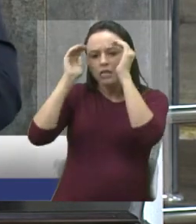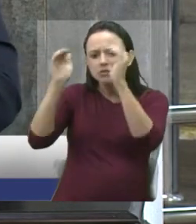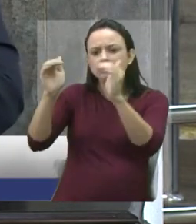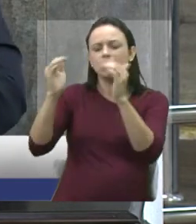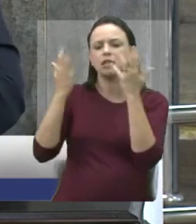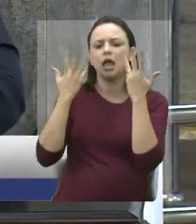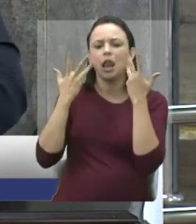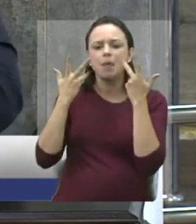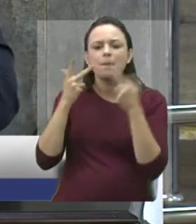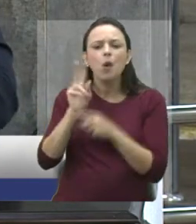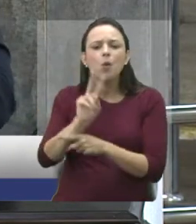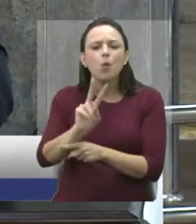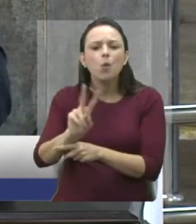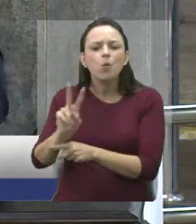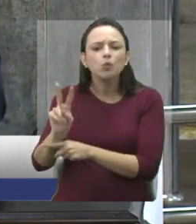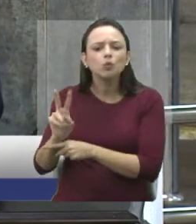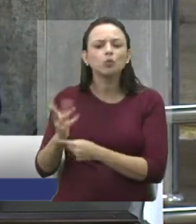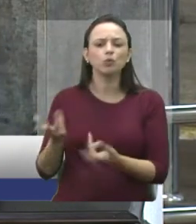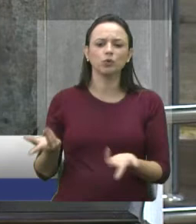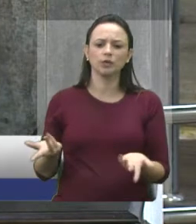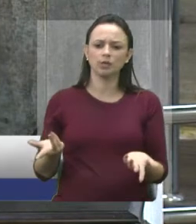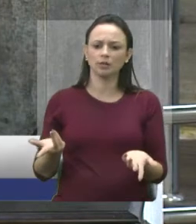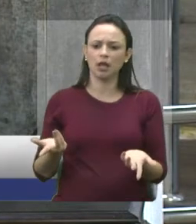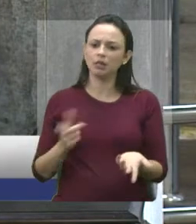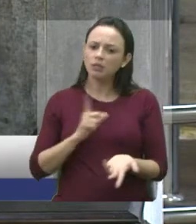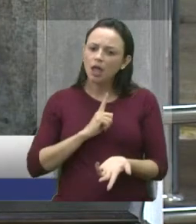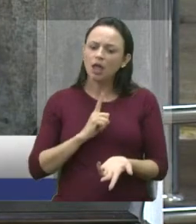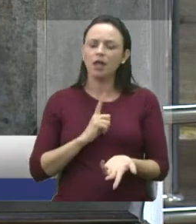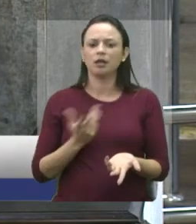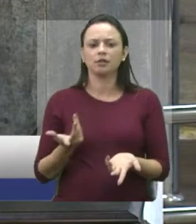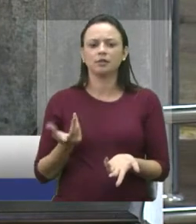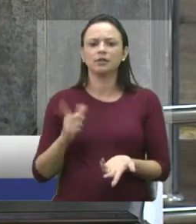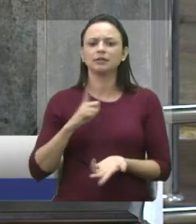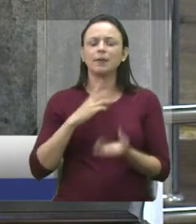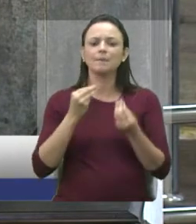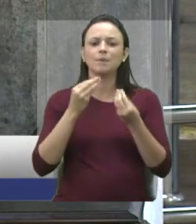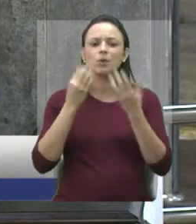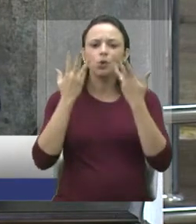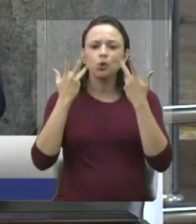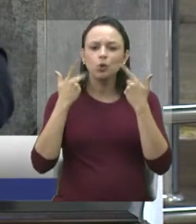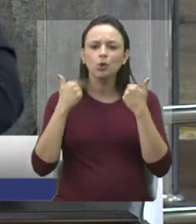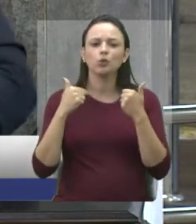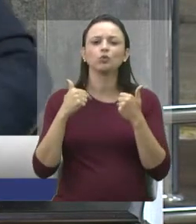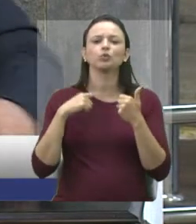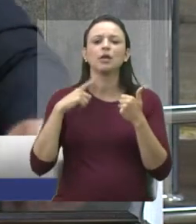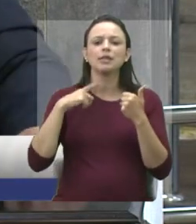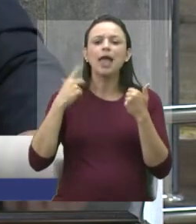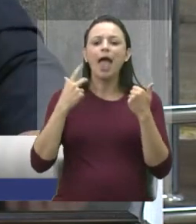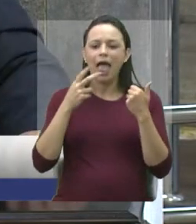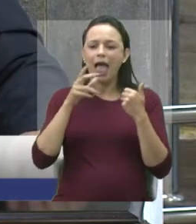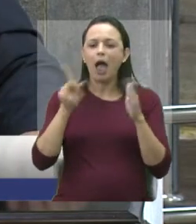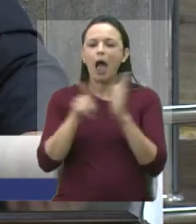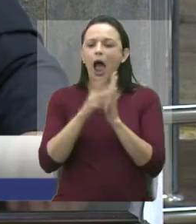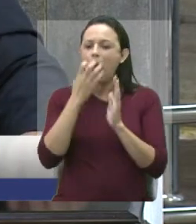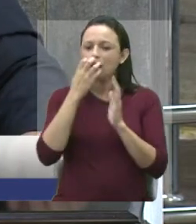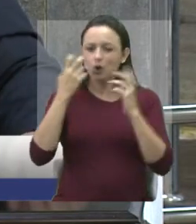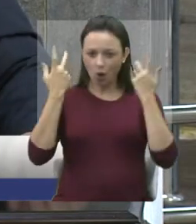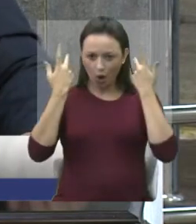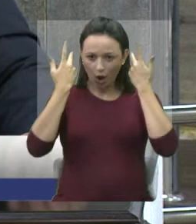Inclusive, nós estamos com um caso de animais, muitos animais da raça pitbull andando sem